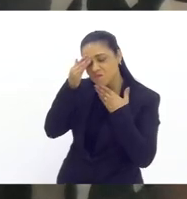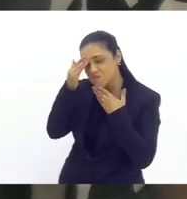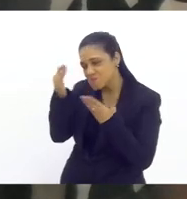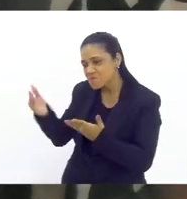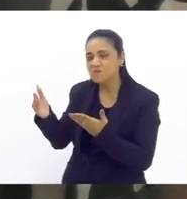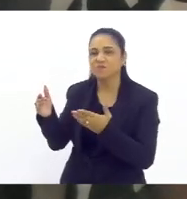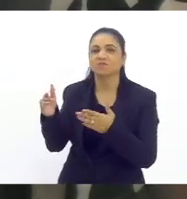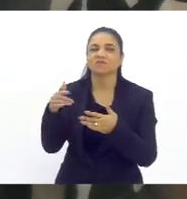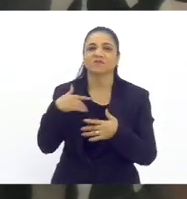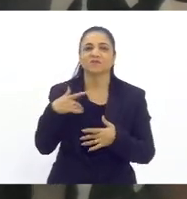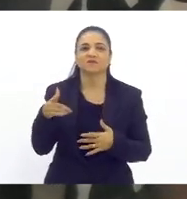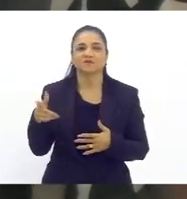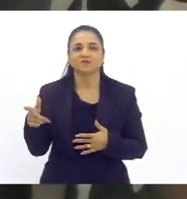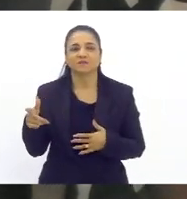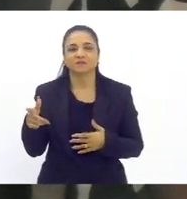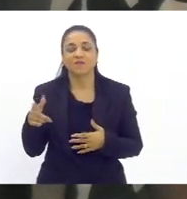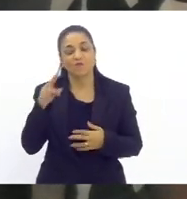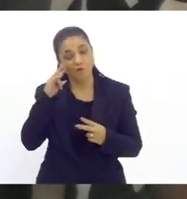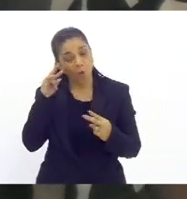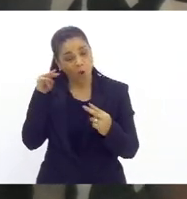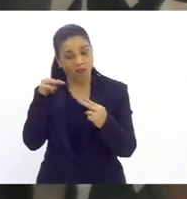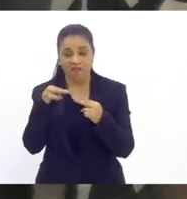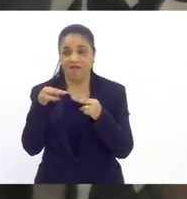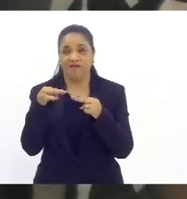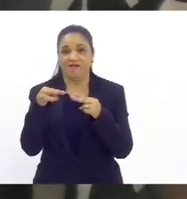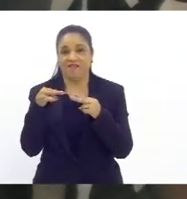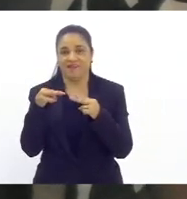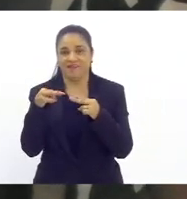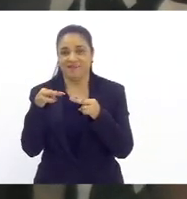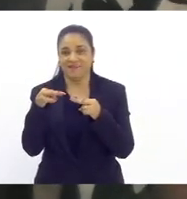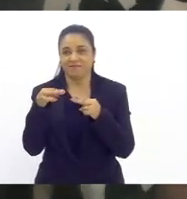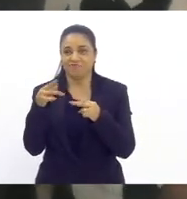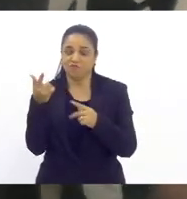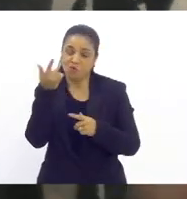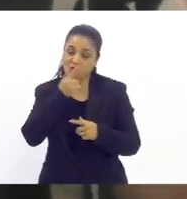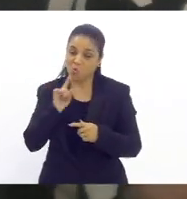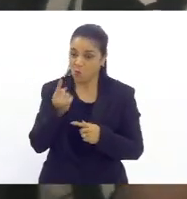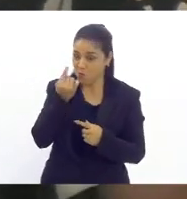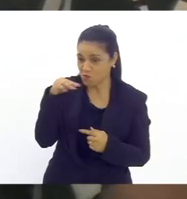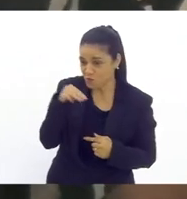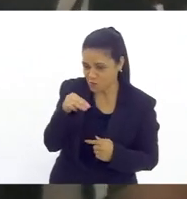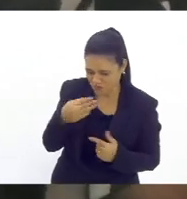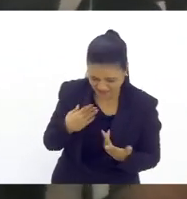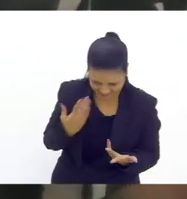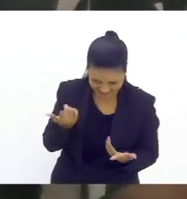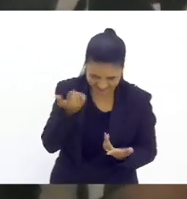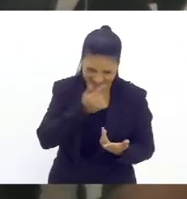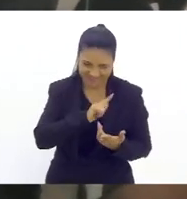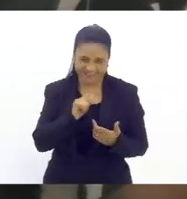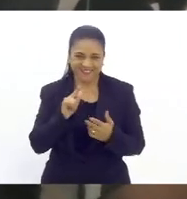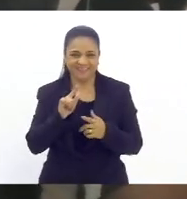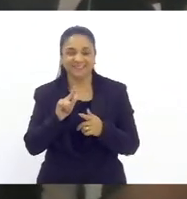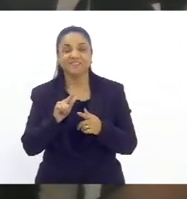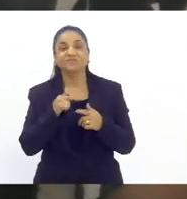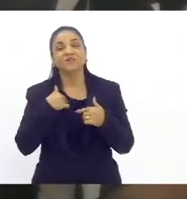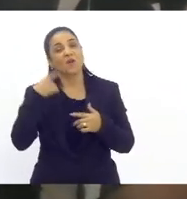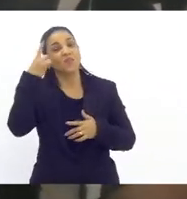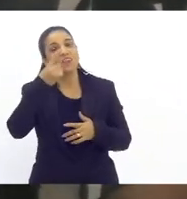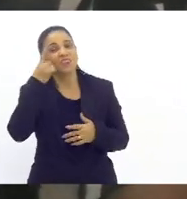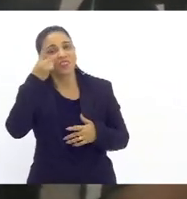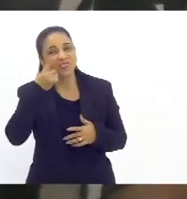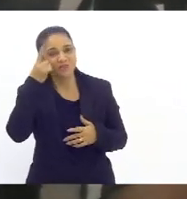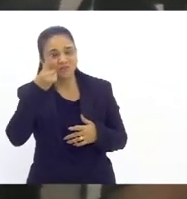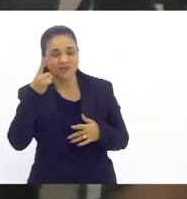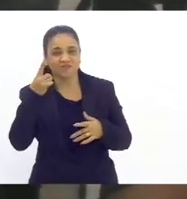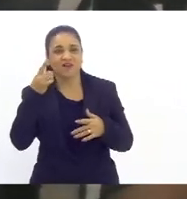sua Kátia eu vou olhar para ela mas aí eu ganho mais um minuto depois bom é deputado eu acho que assim né